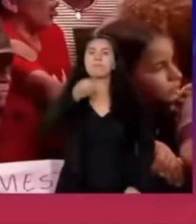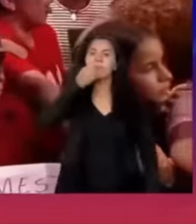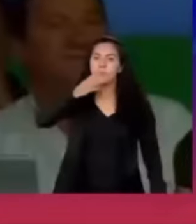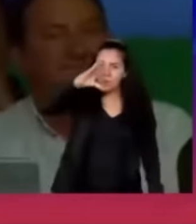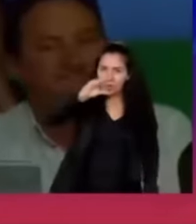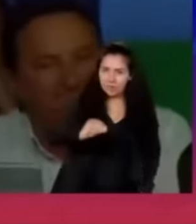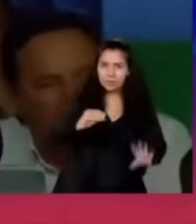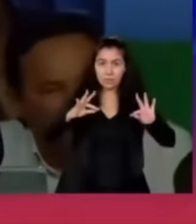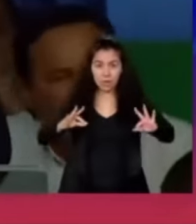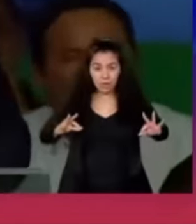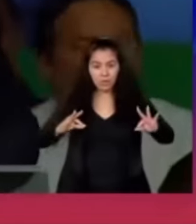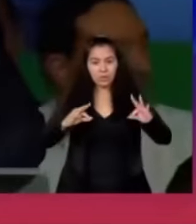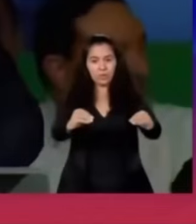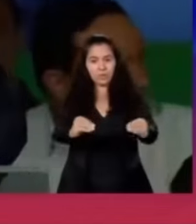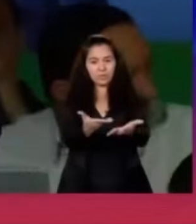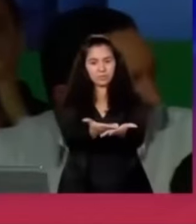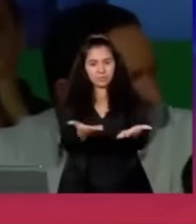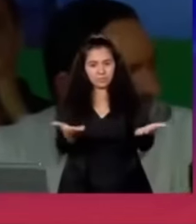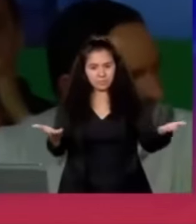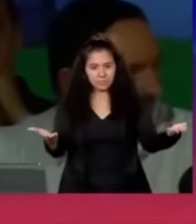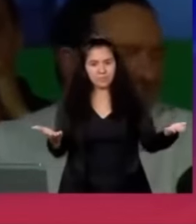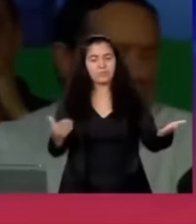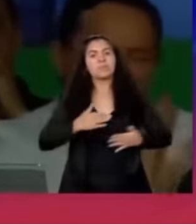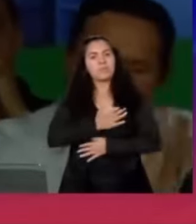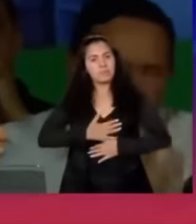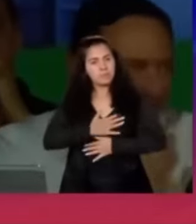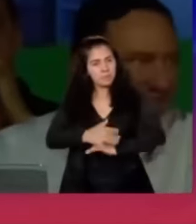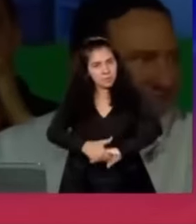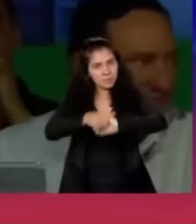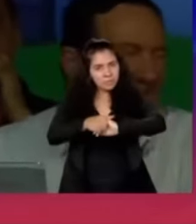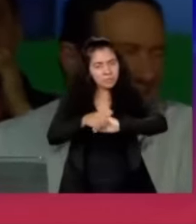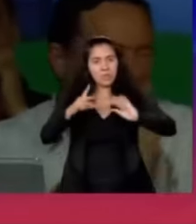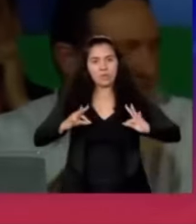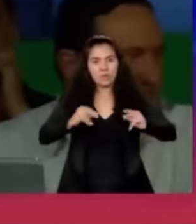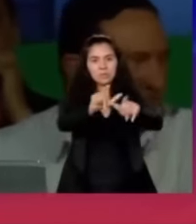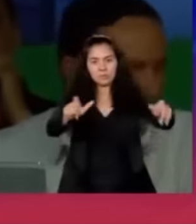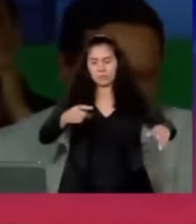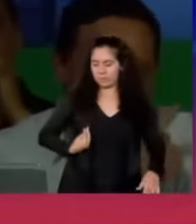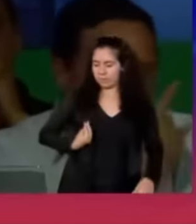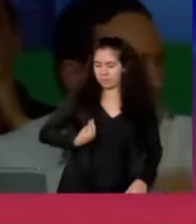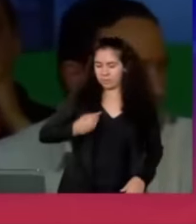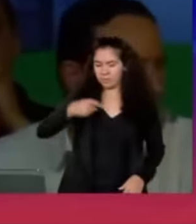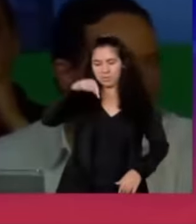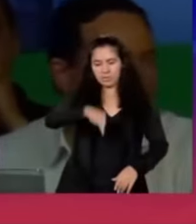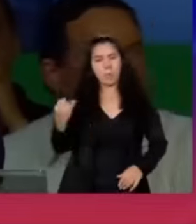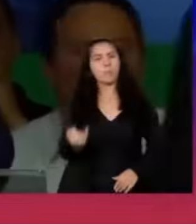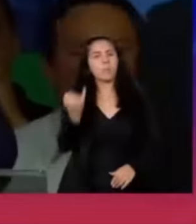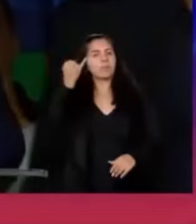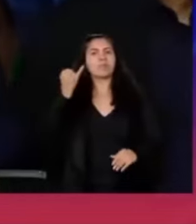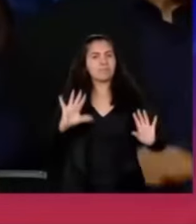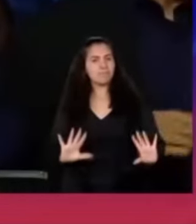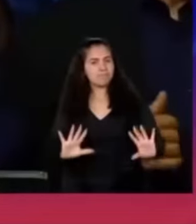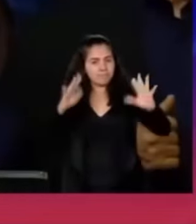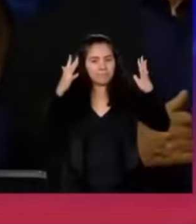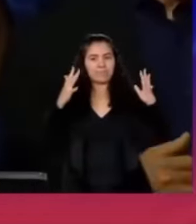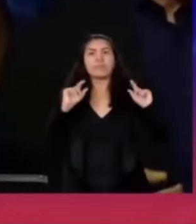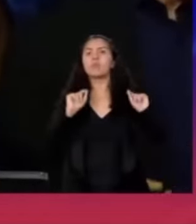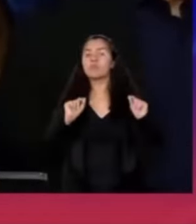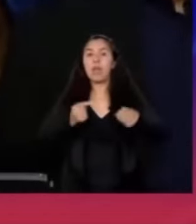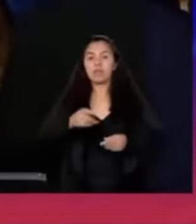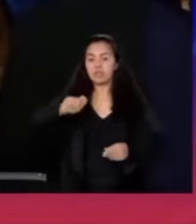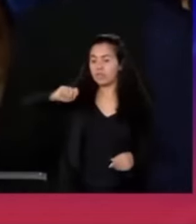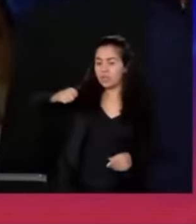Boa noite a todos. Quero cumprimentar todos os presentes aqui nesse importante ato de